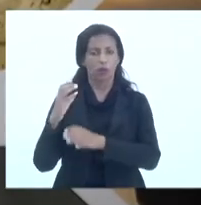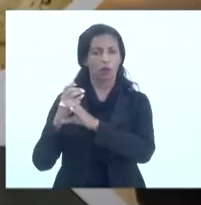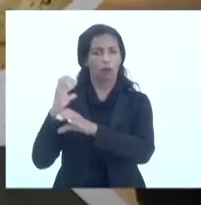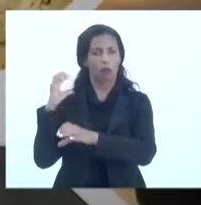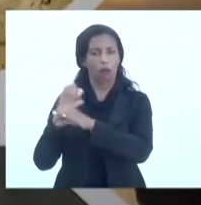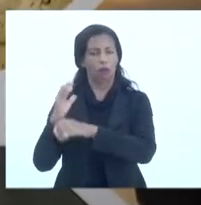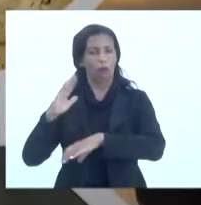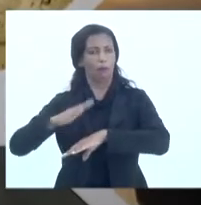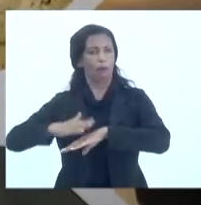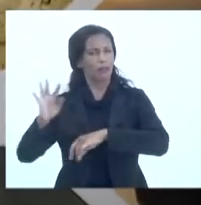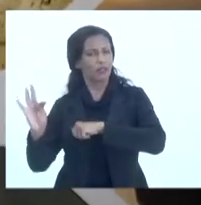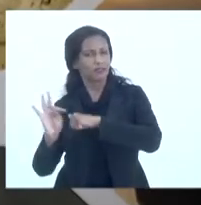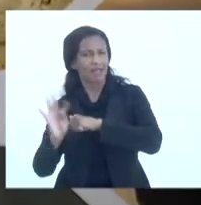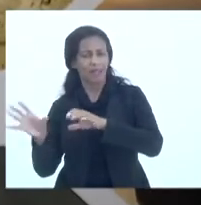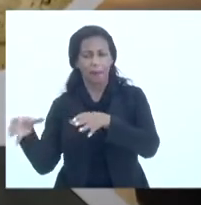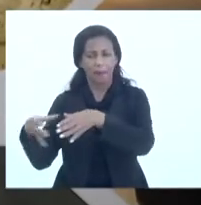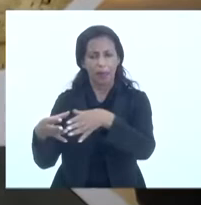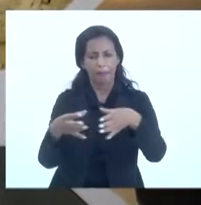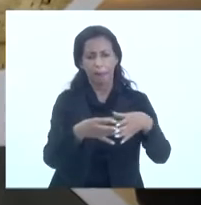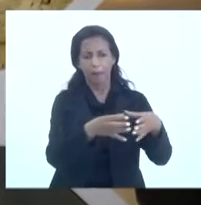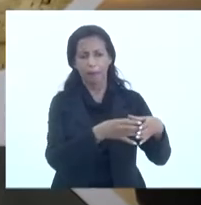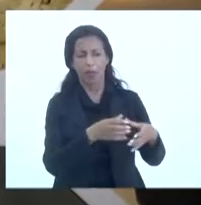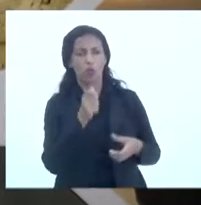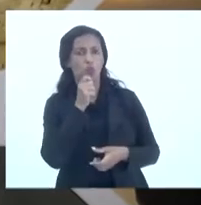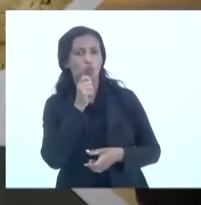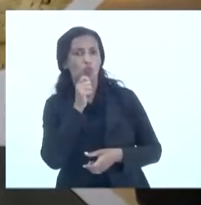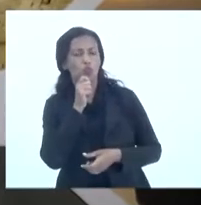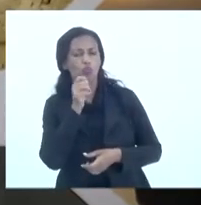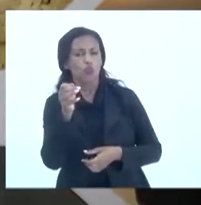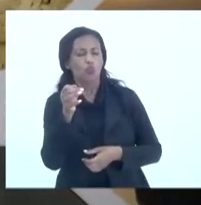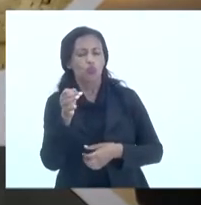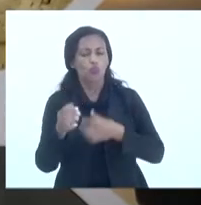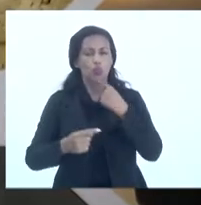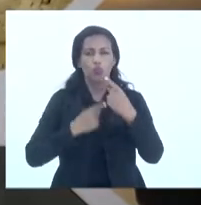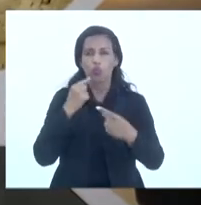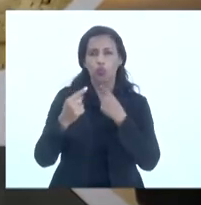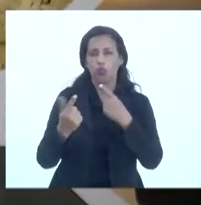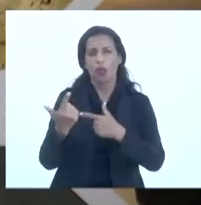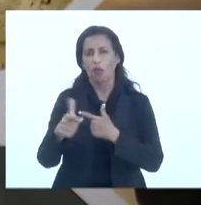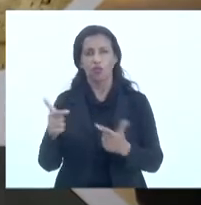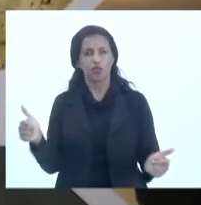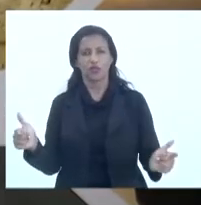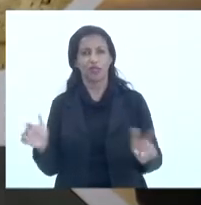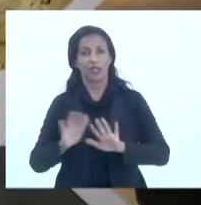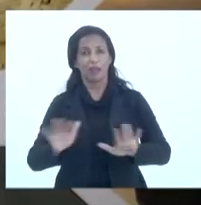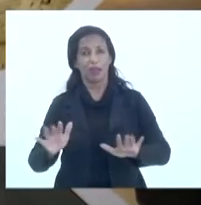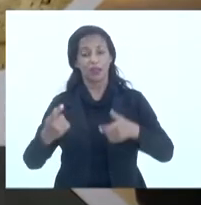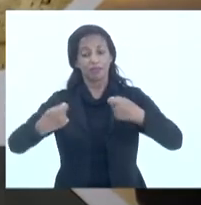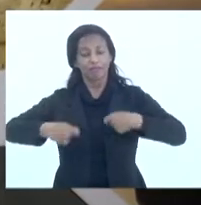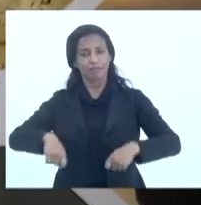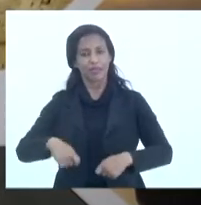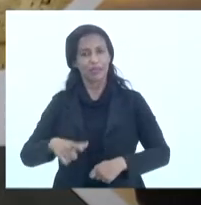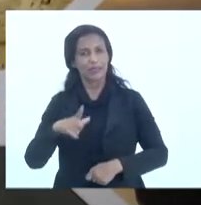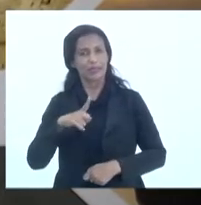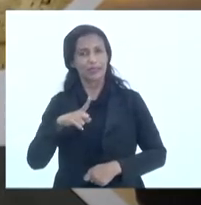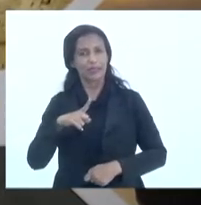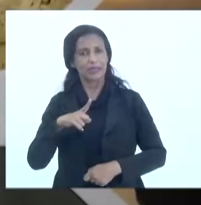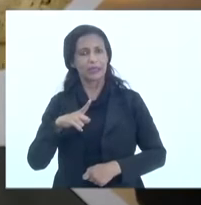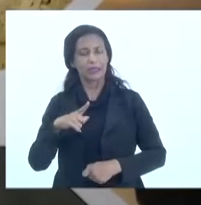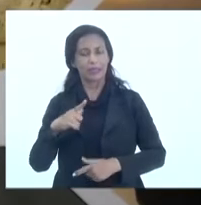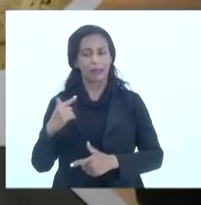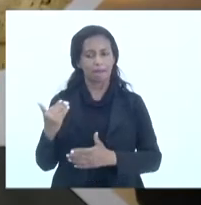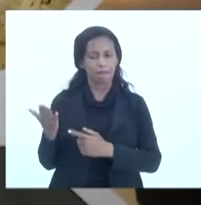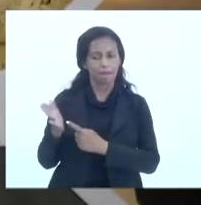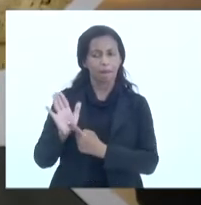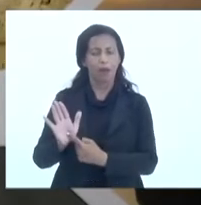e áreas mais técnicas, a gente não tem dúvida de que a interdisciplinaridade hoje é necessária para encarar os grandes